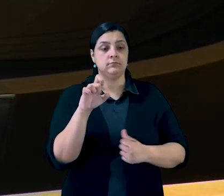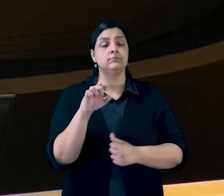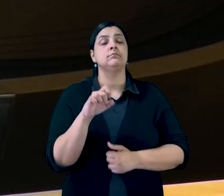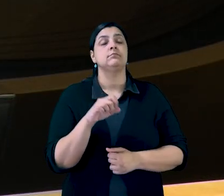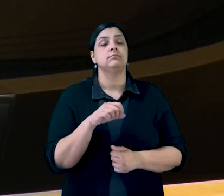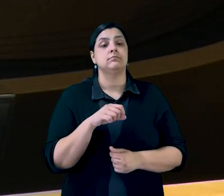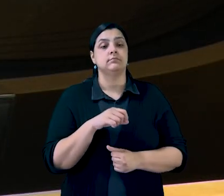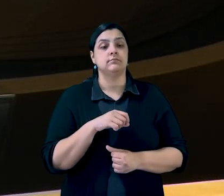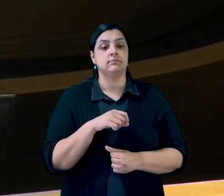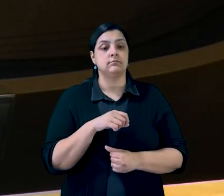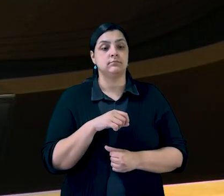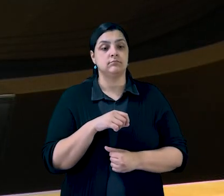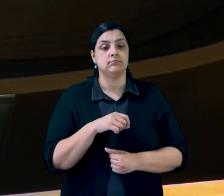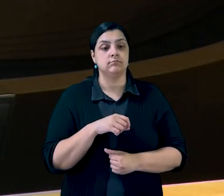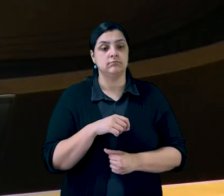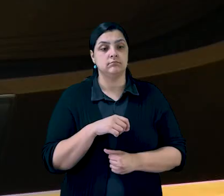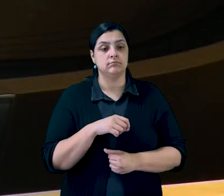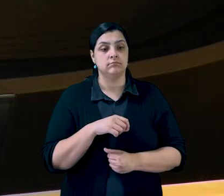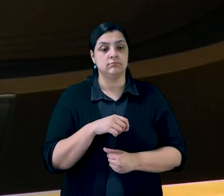no sentido de